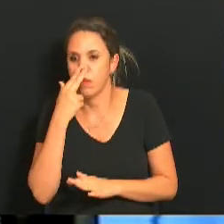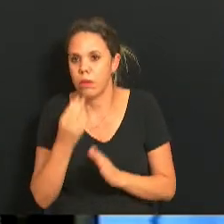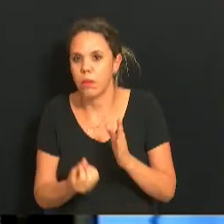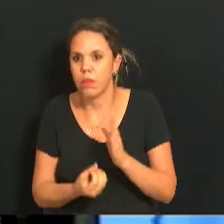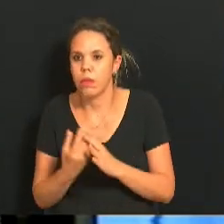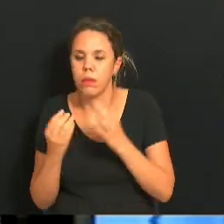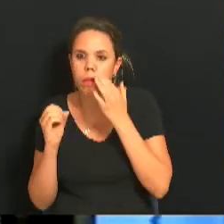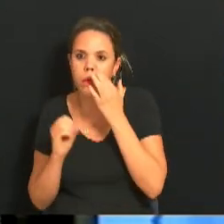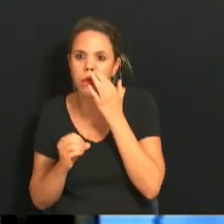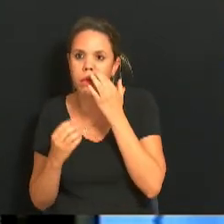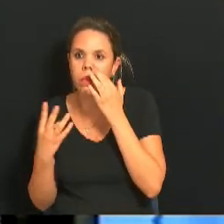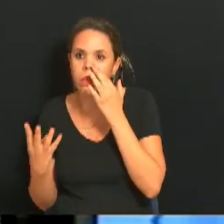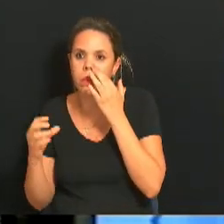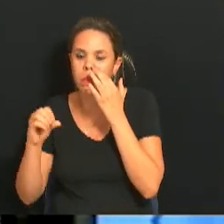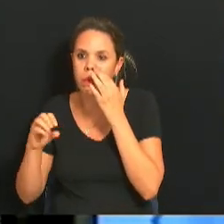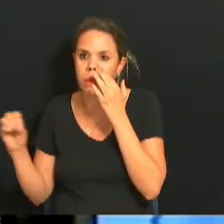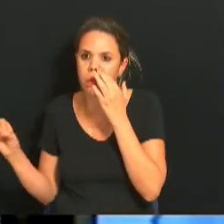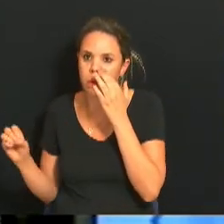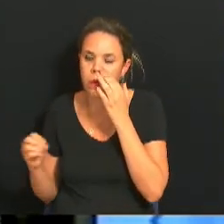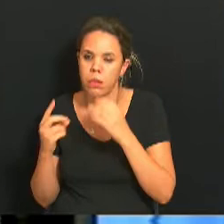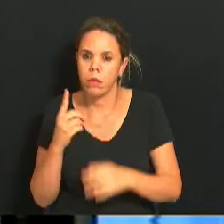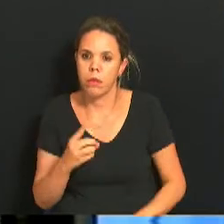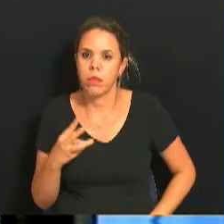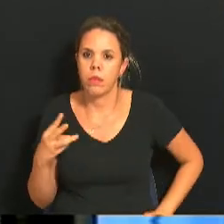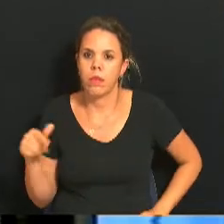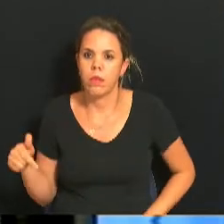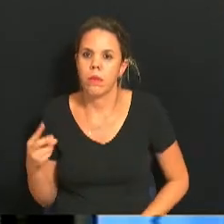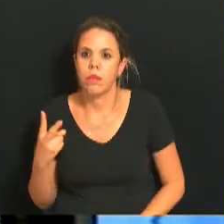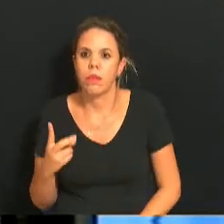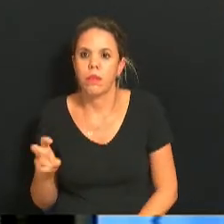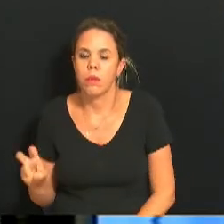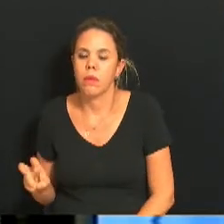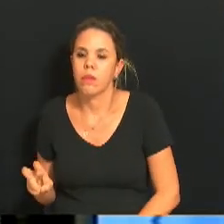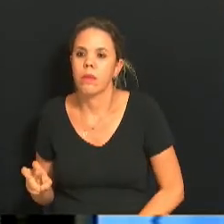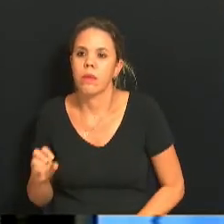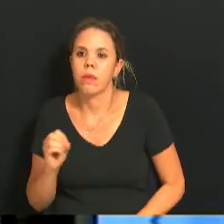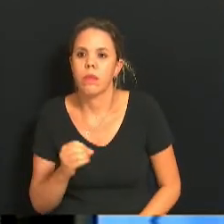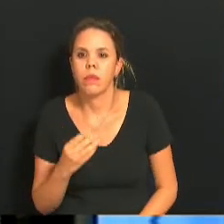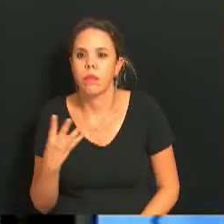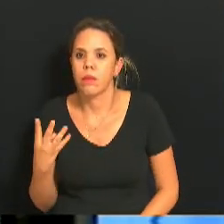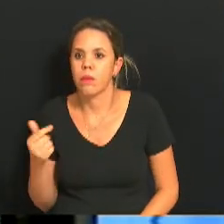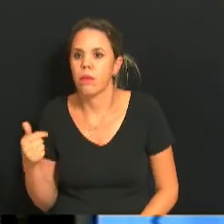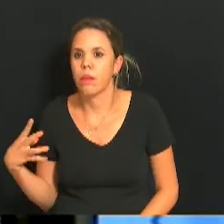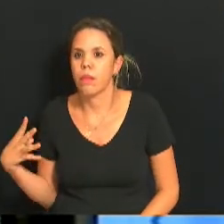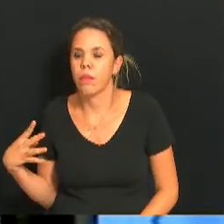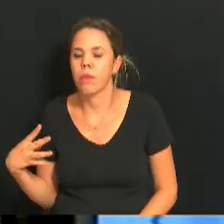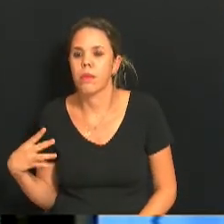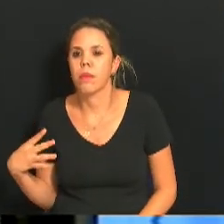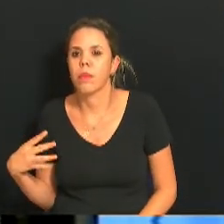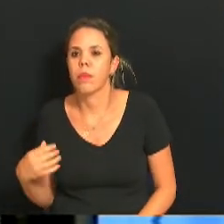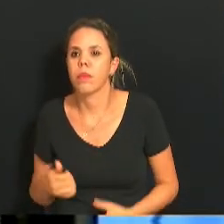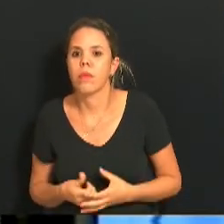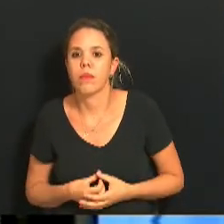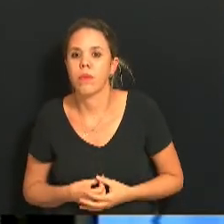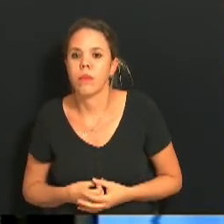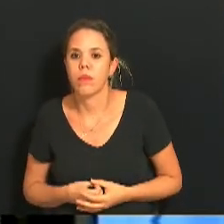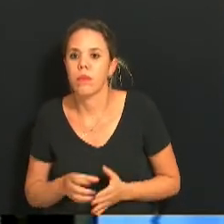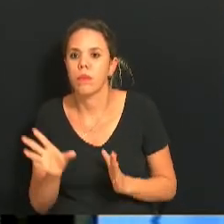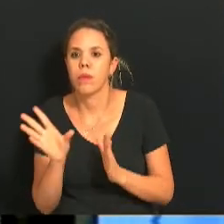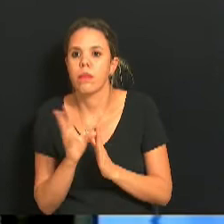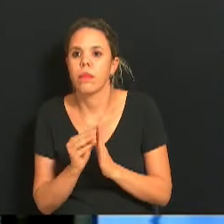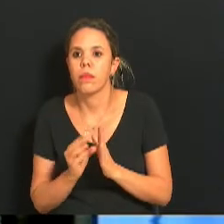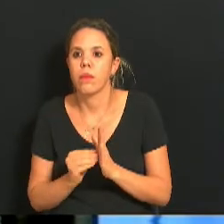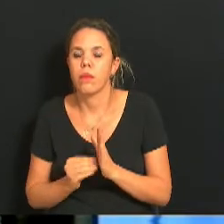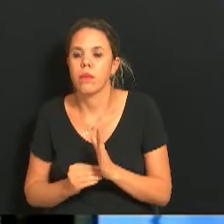tela para tudo beleza aparece novamente na 137/15 aparece na 04 14 essa poligonal e assim